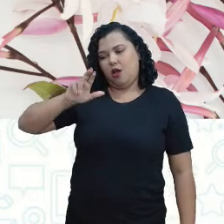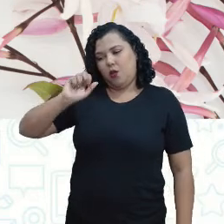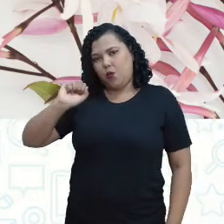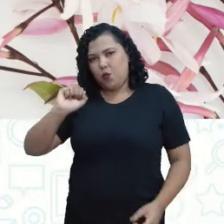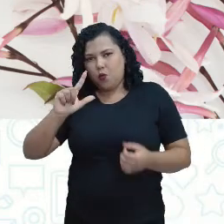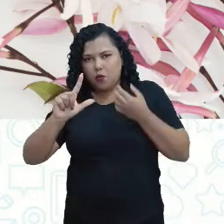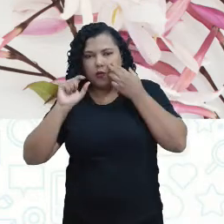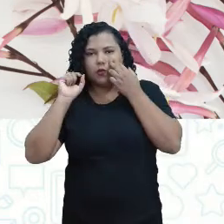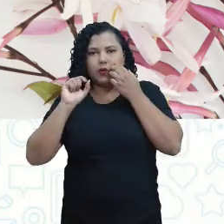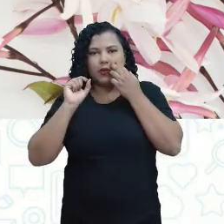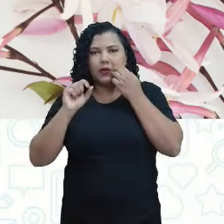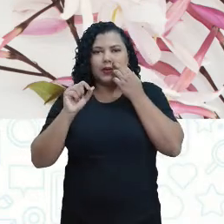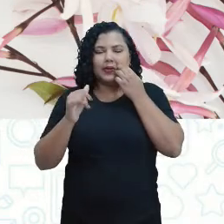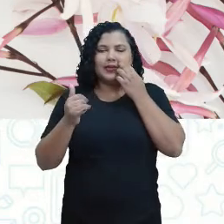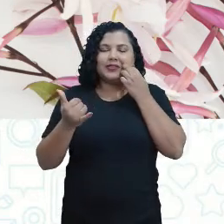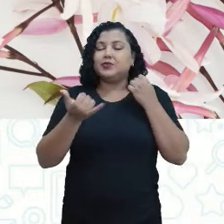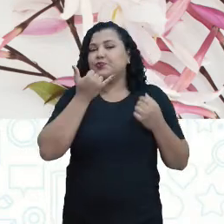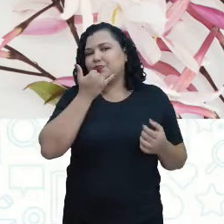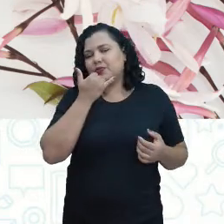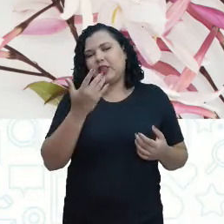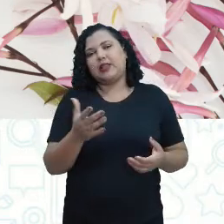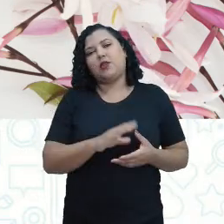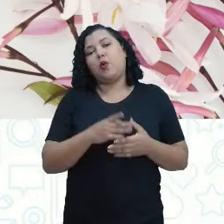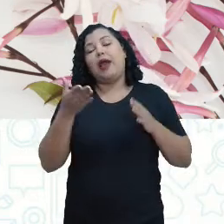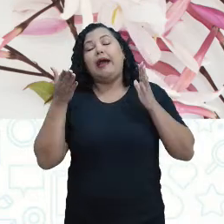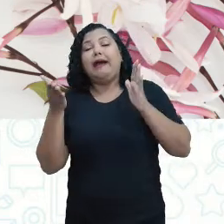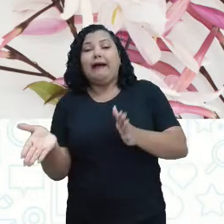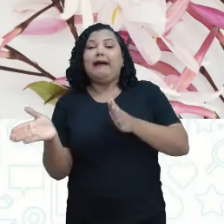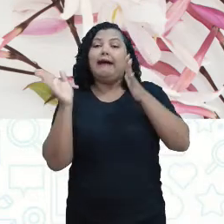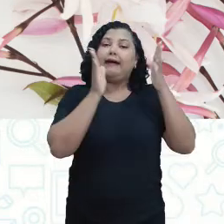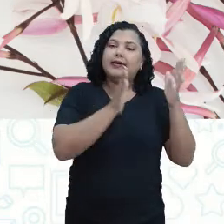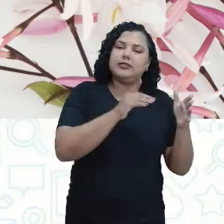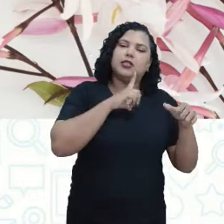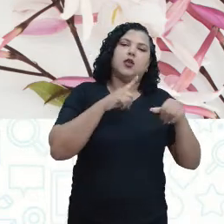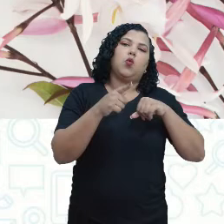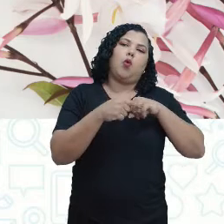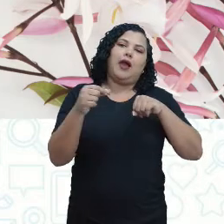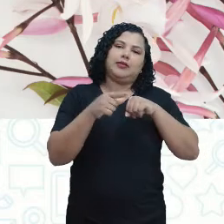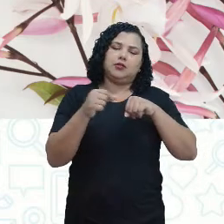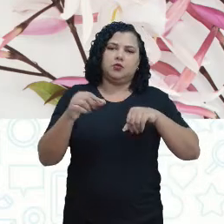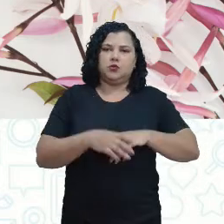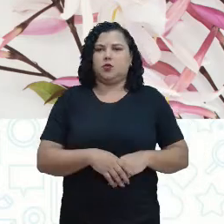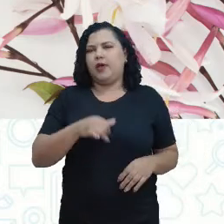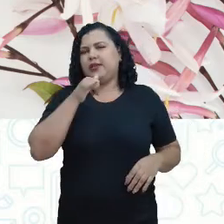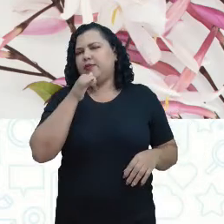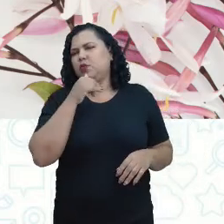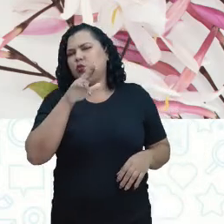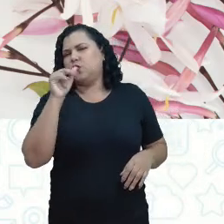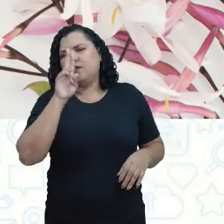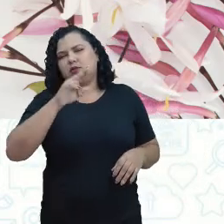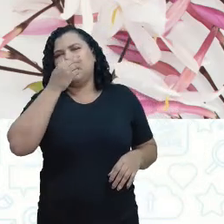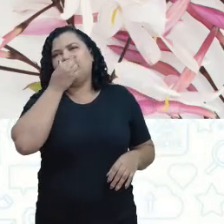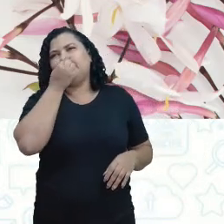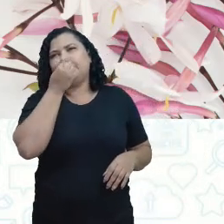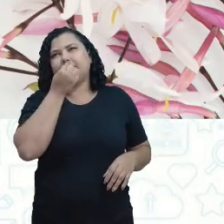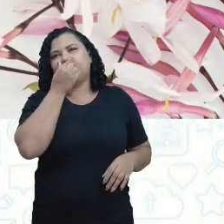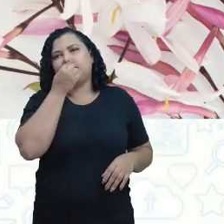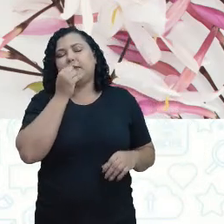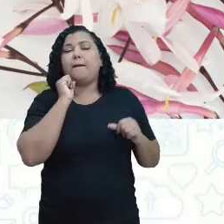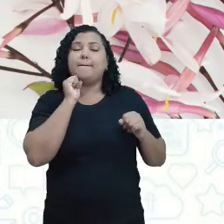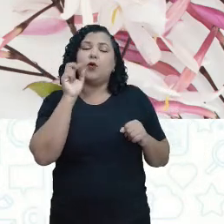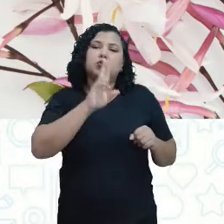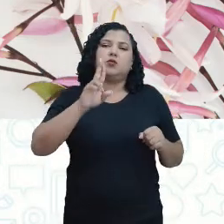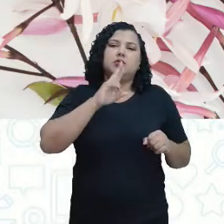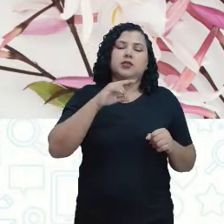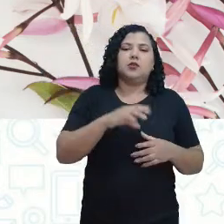funcionando, sendo sempre precedido por um artigo, tá? Então, você nunca vai usar, claro, você pode usar quando é um